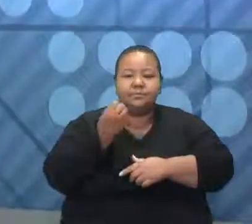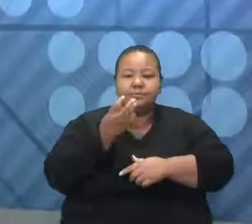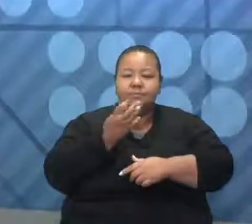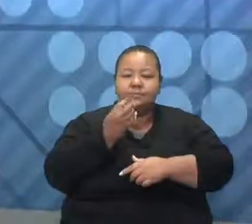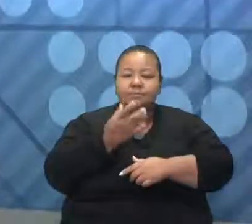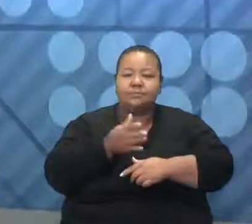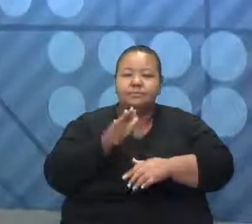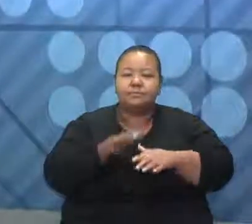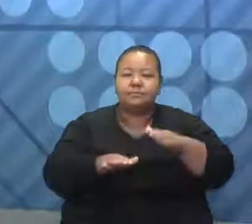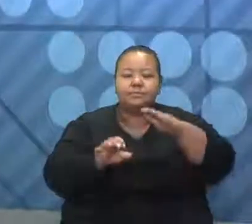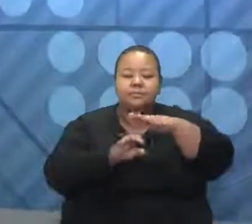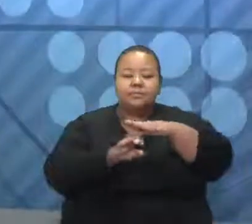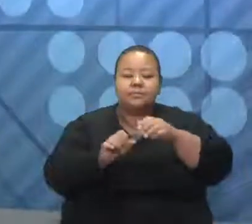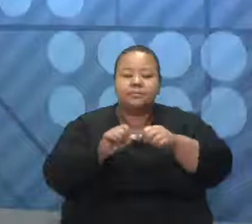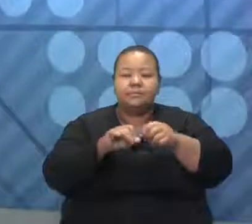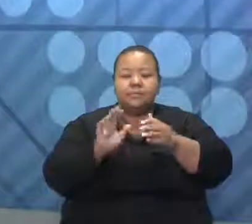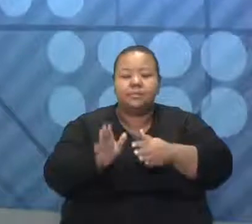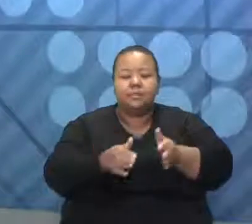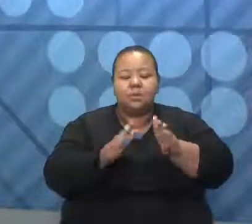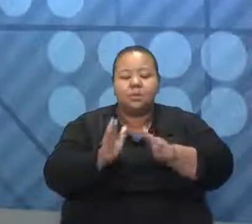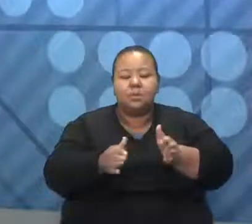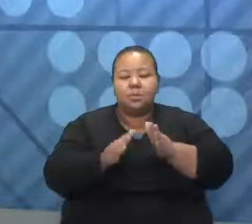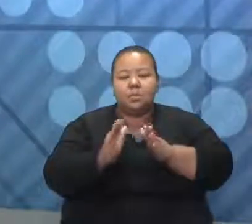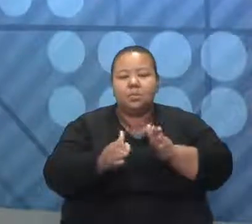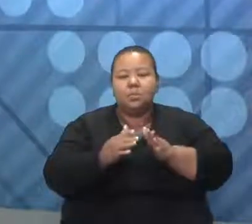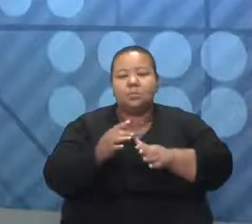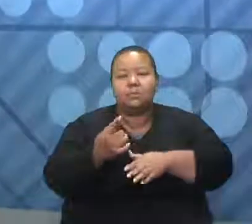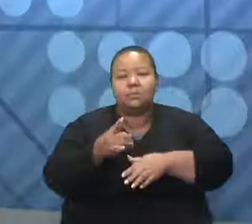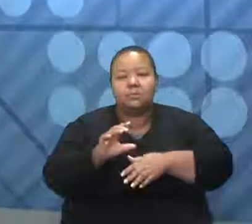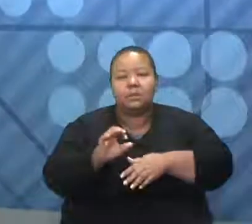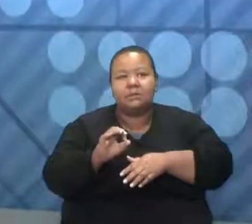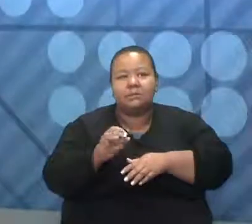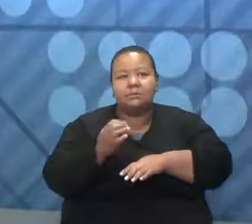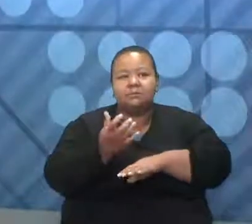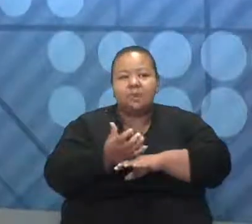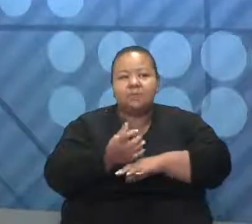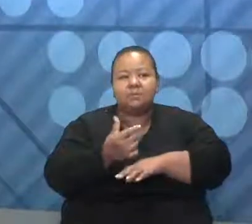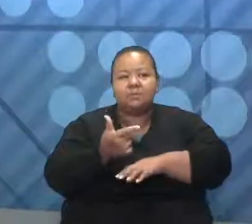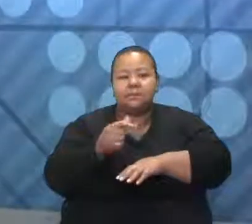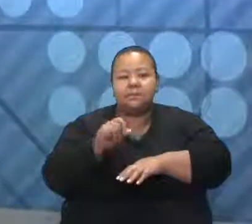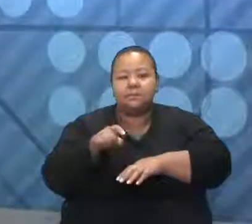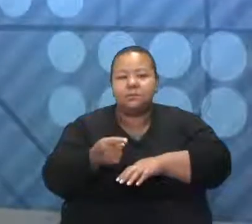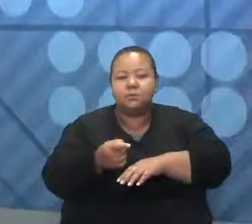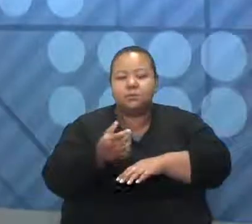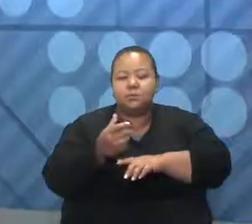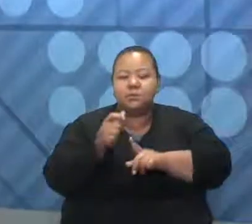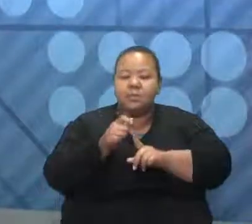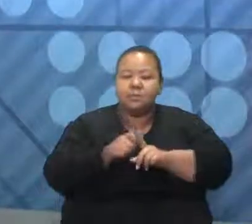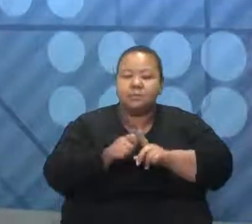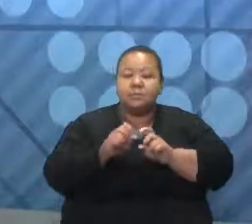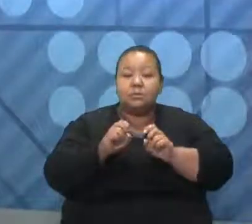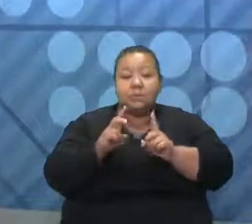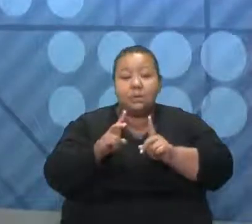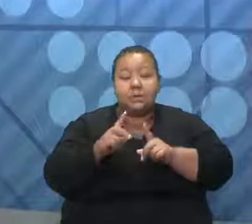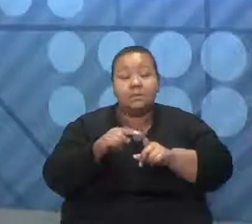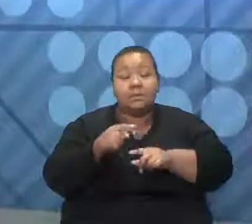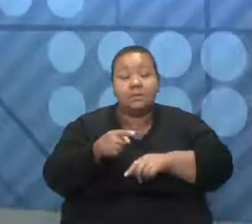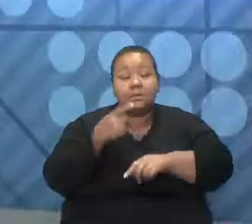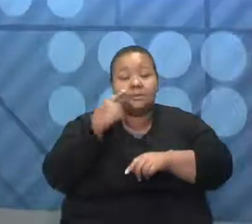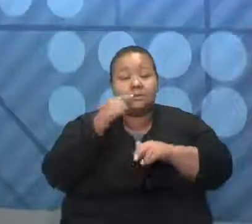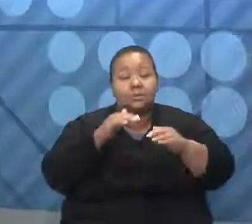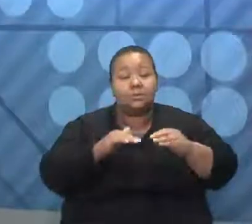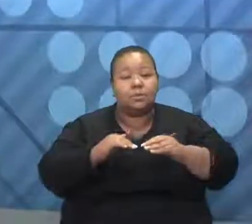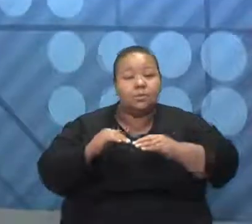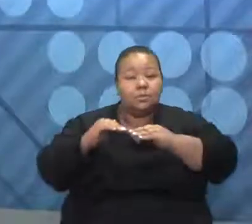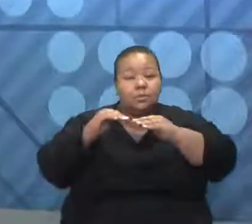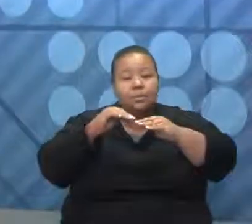vezes a empresa vai produzindo ali, aí quando você produz 10 peças, 20 mil peças por mês, ok. Mas teve um parâmetro